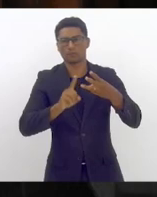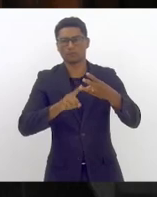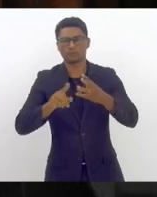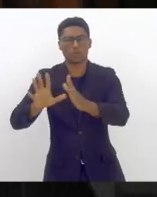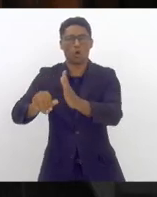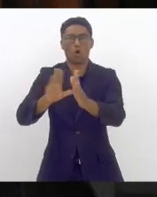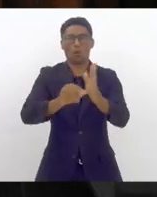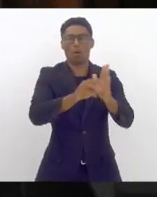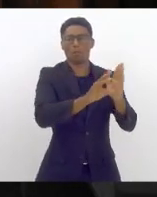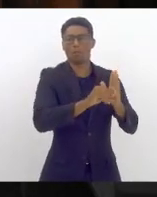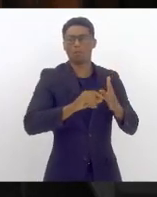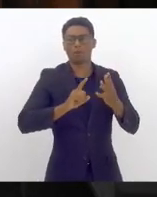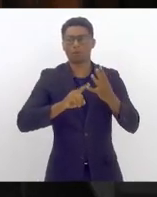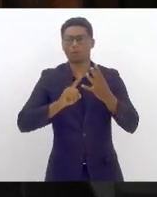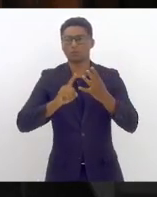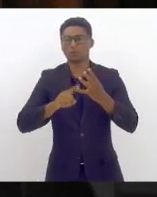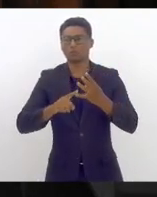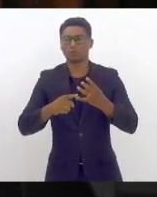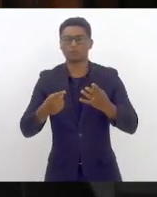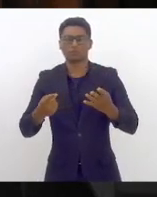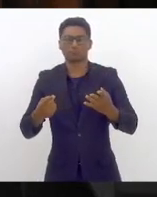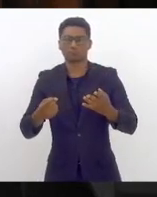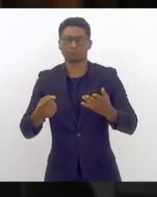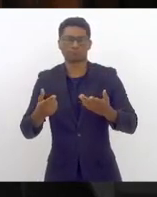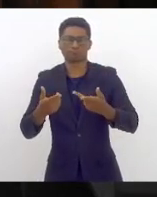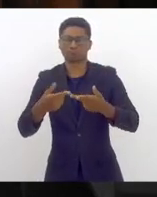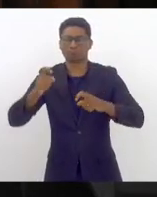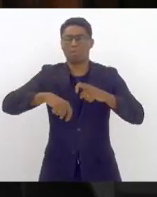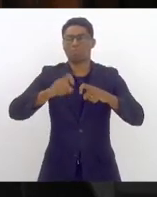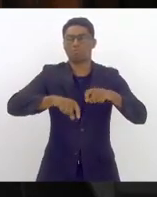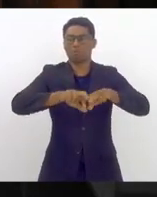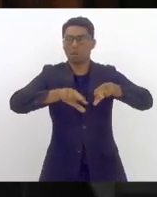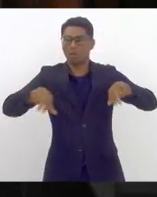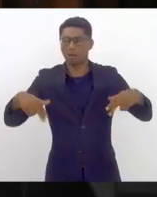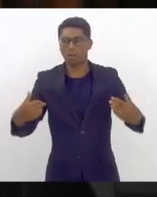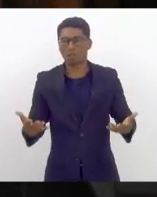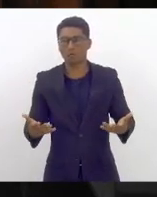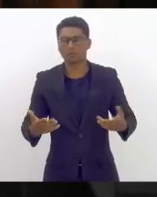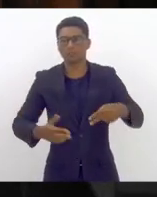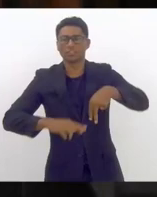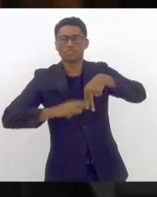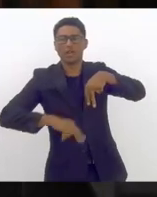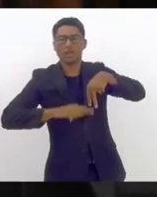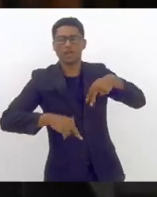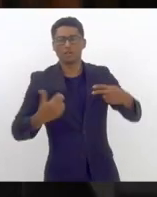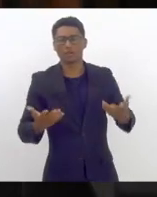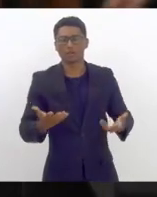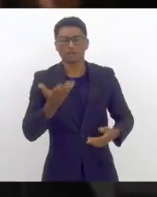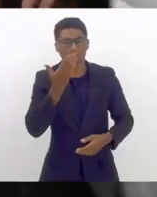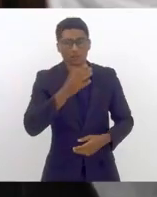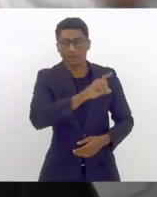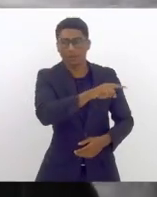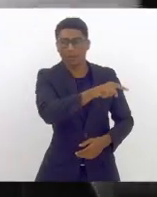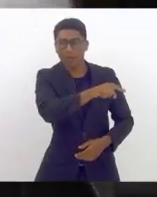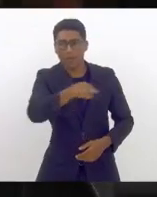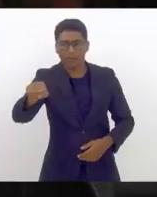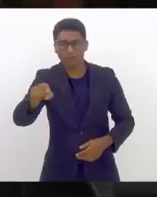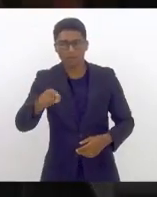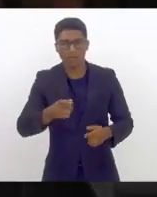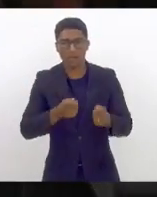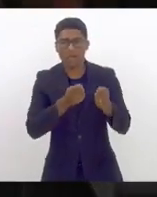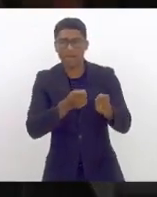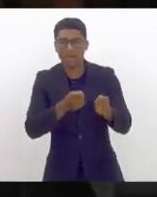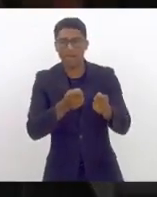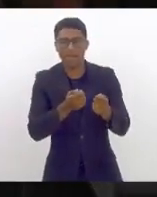roubalheira, a lascívia, a ideologia de gênero, a sexualização das nossas crianças. É óbvio que isso não é algo de